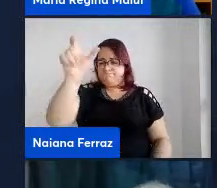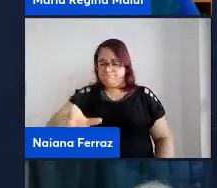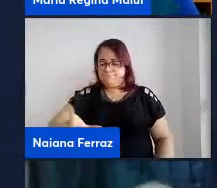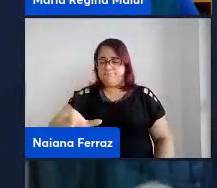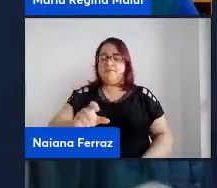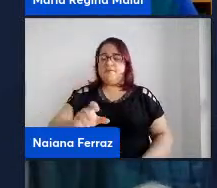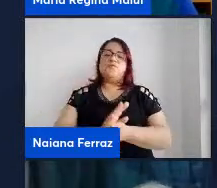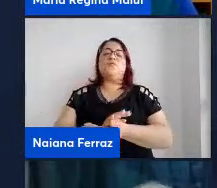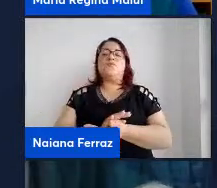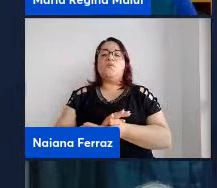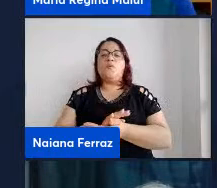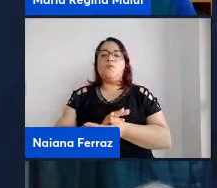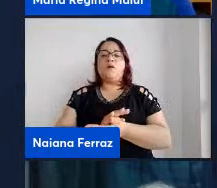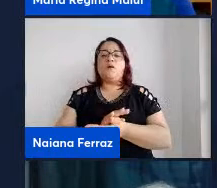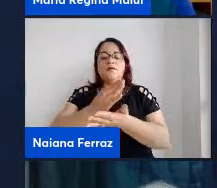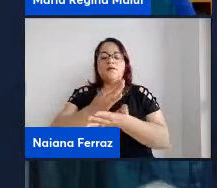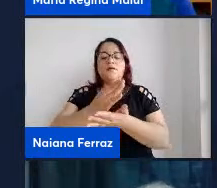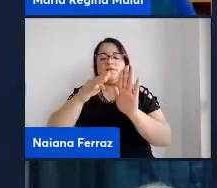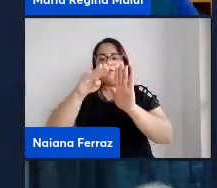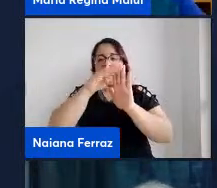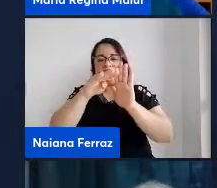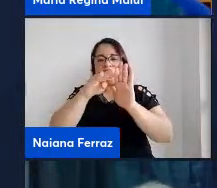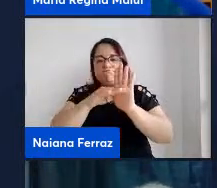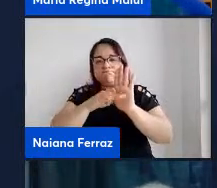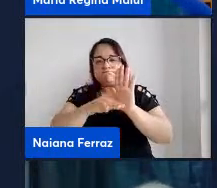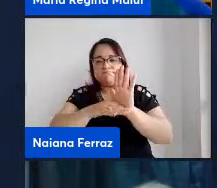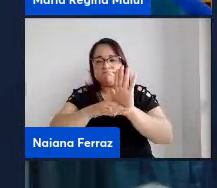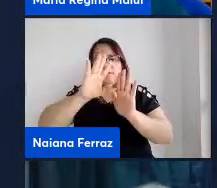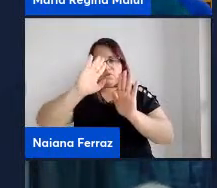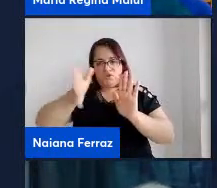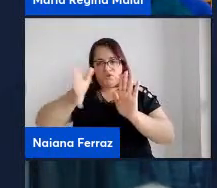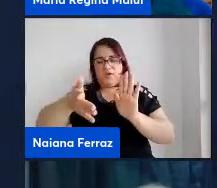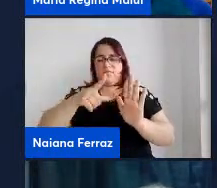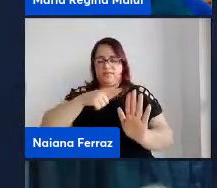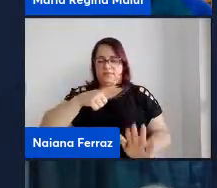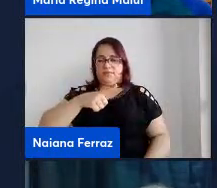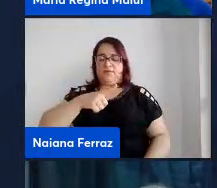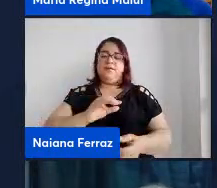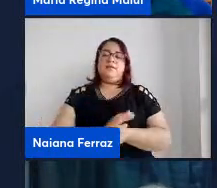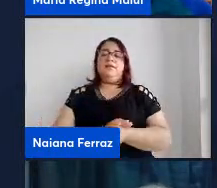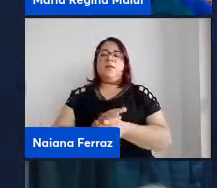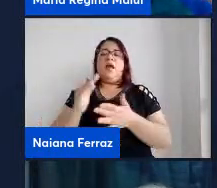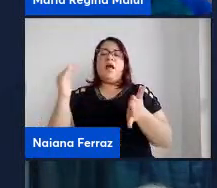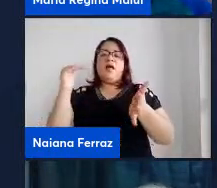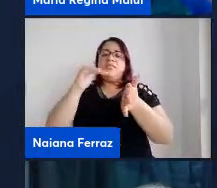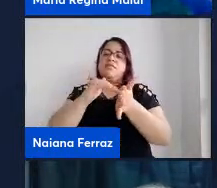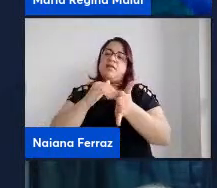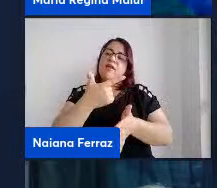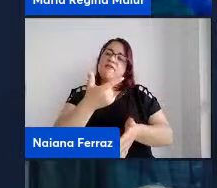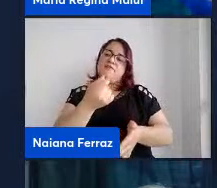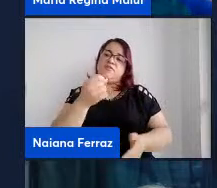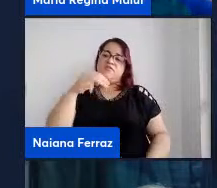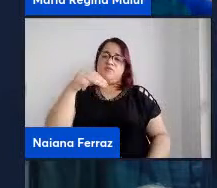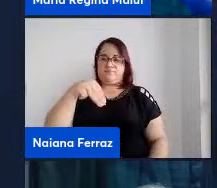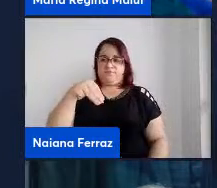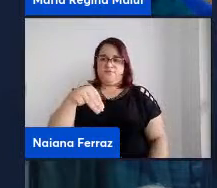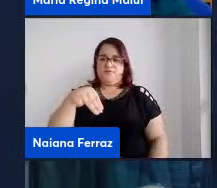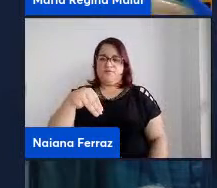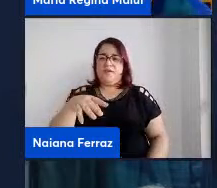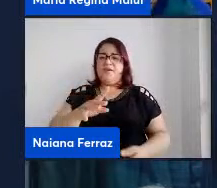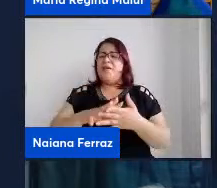que está no site, acho já bem pensada, até 20 minutos, para não cansar demais,